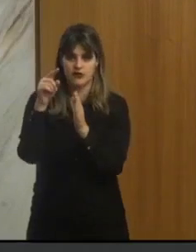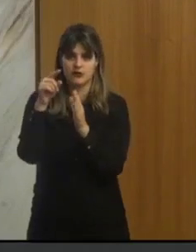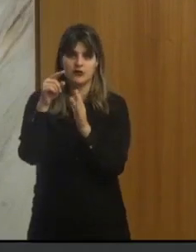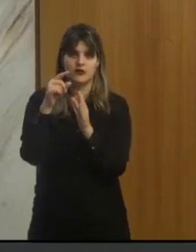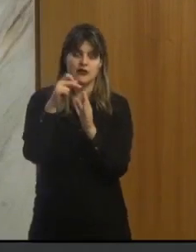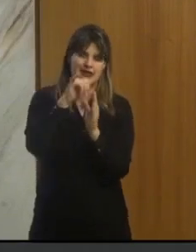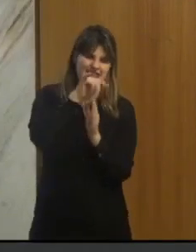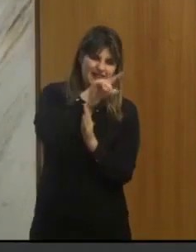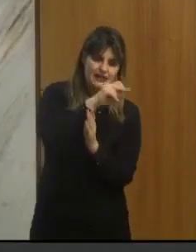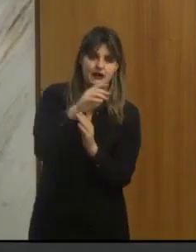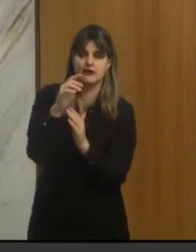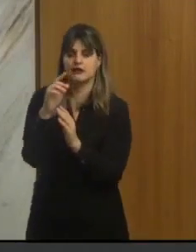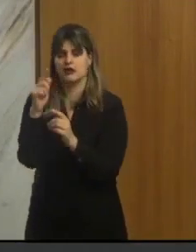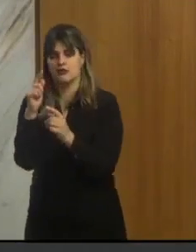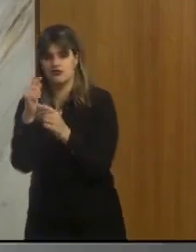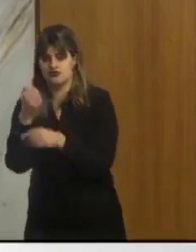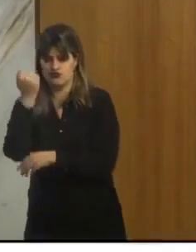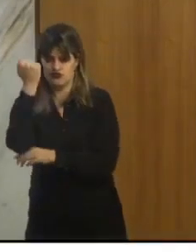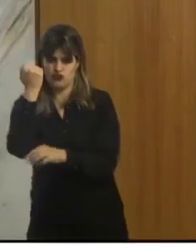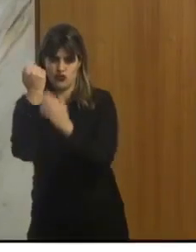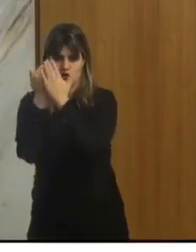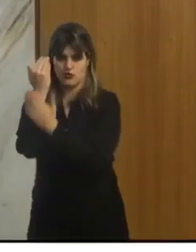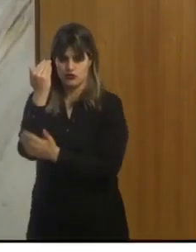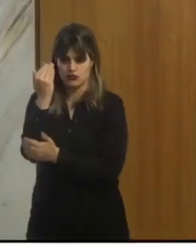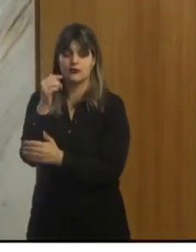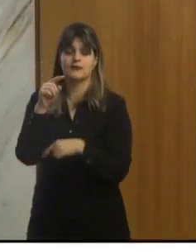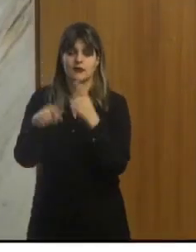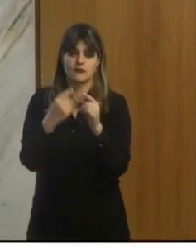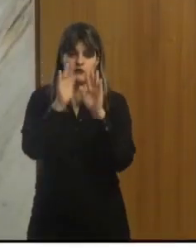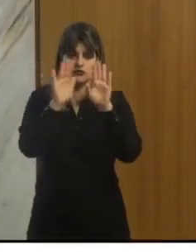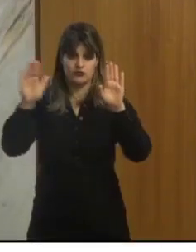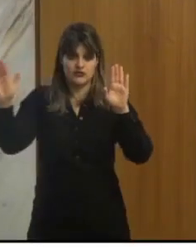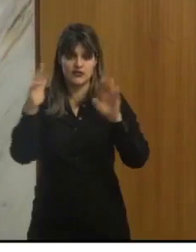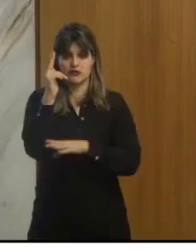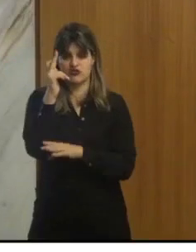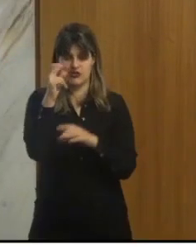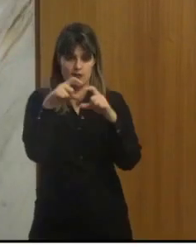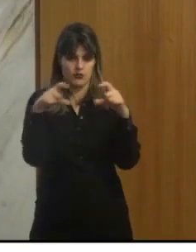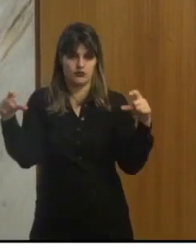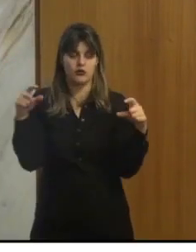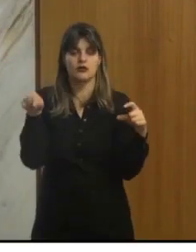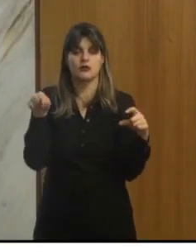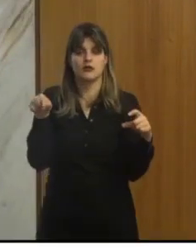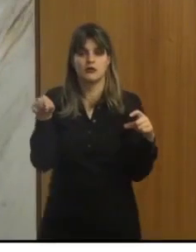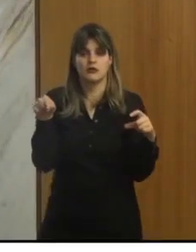escudos do Manuel, num lado já não se vê muito bem. E por fim, a exposição, as tábuas que